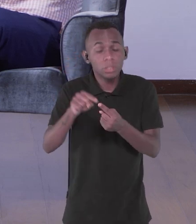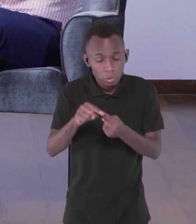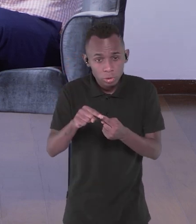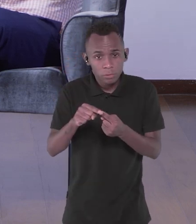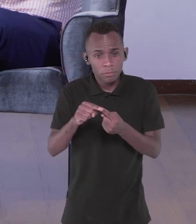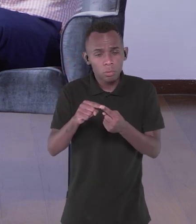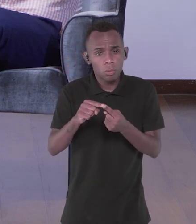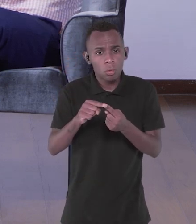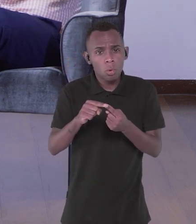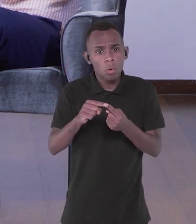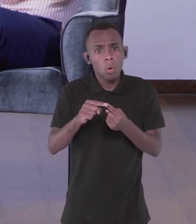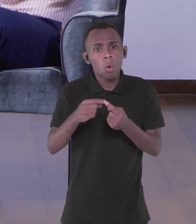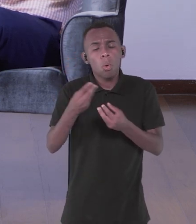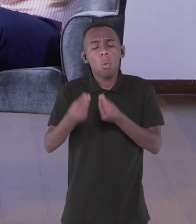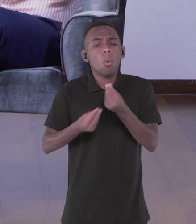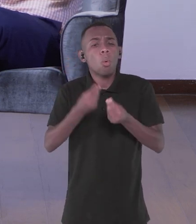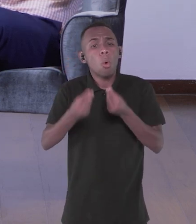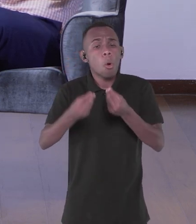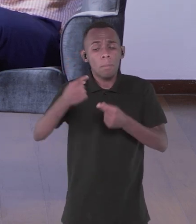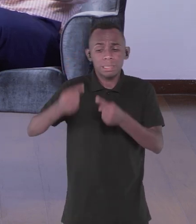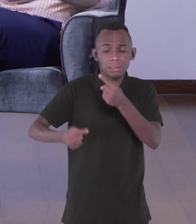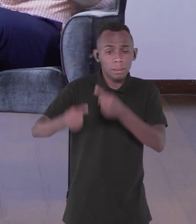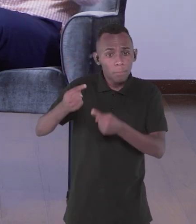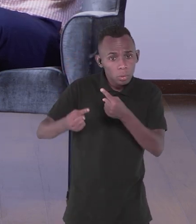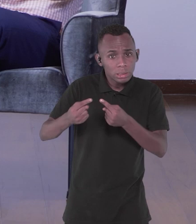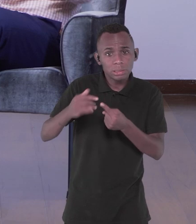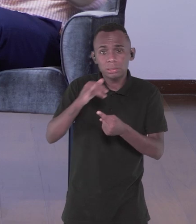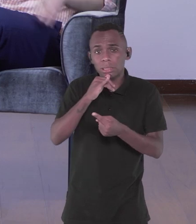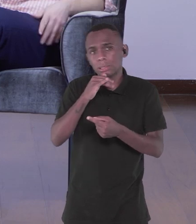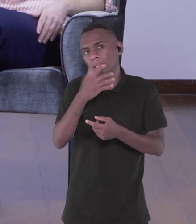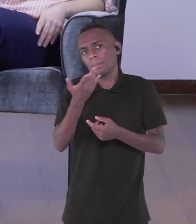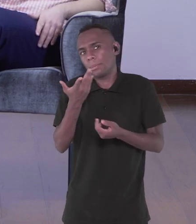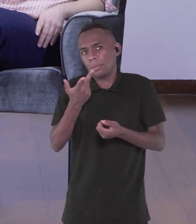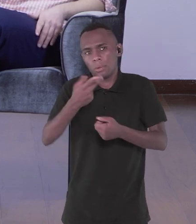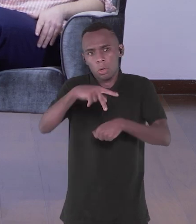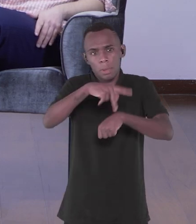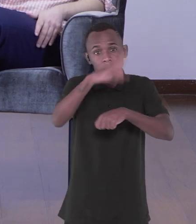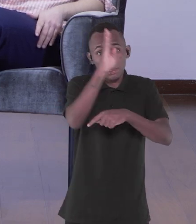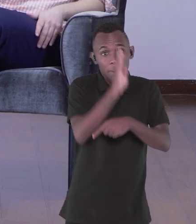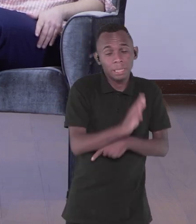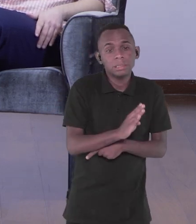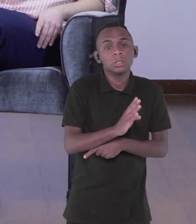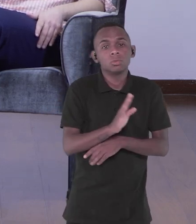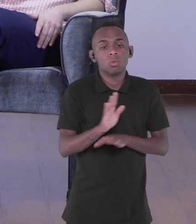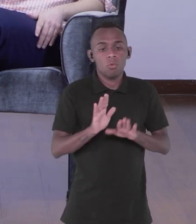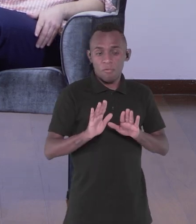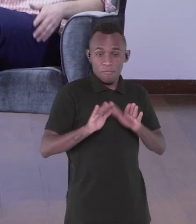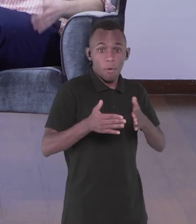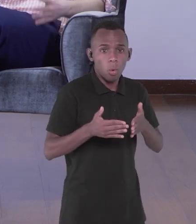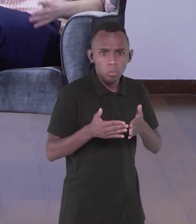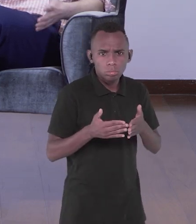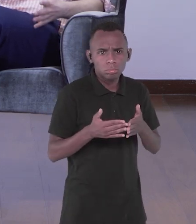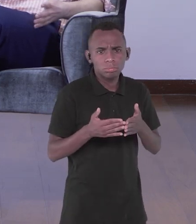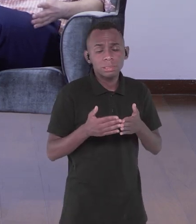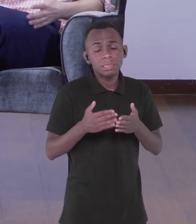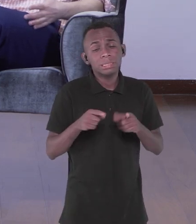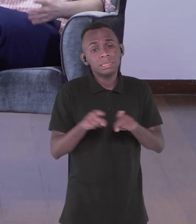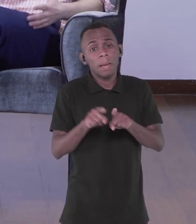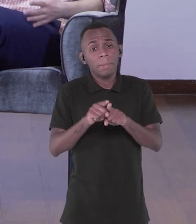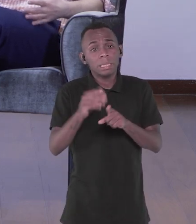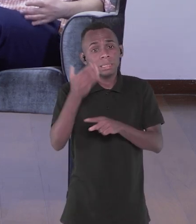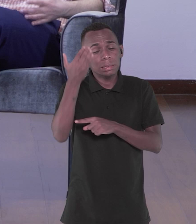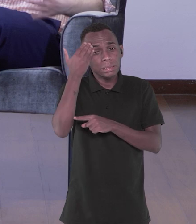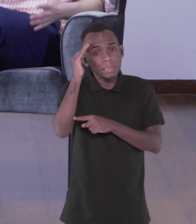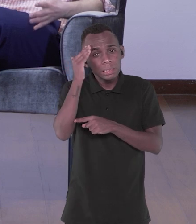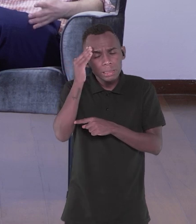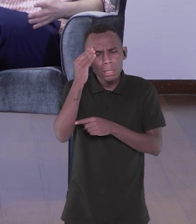essa política externa, no caso brasileiro, sempre olhando para o nosso foco, e entender em